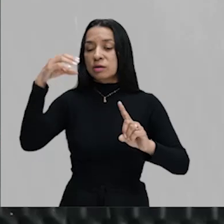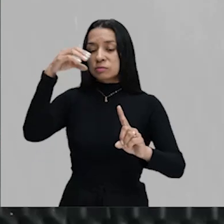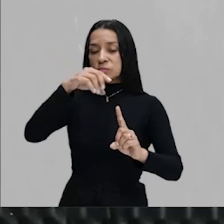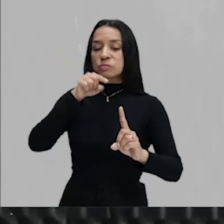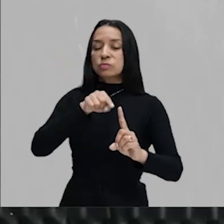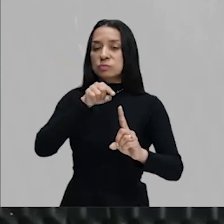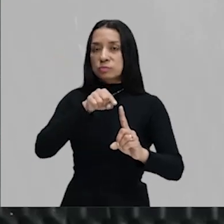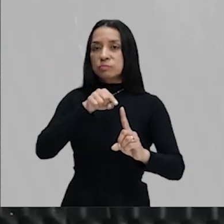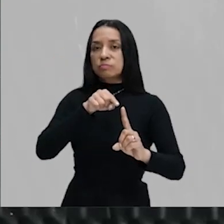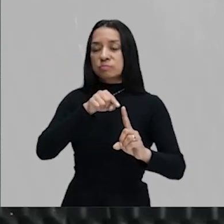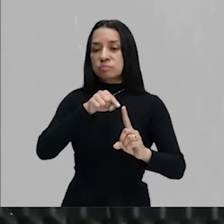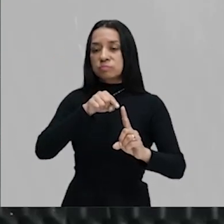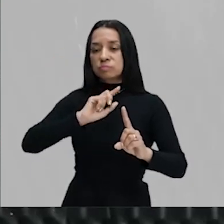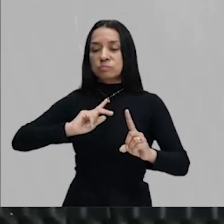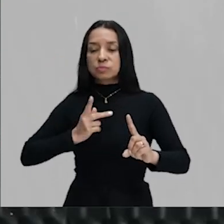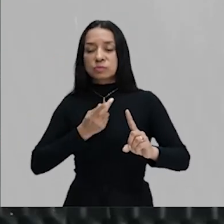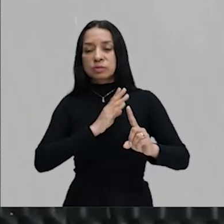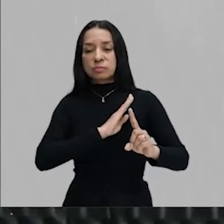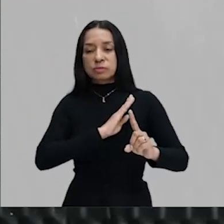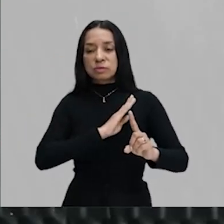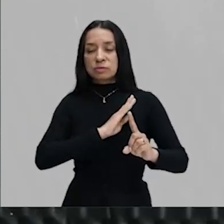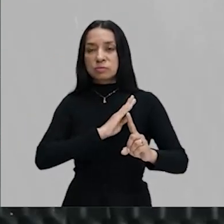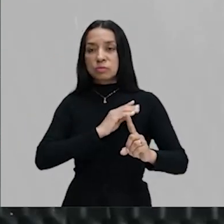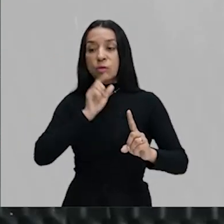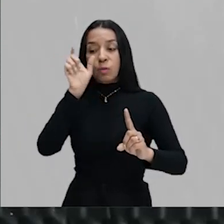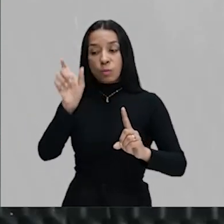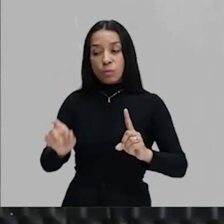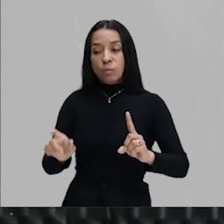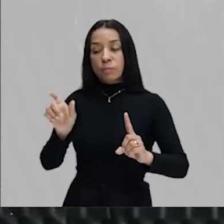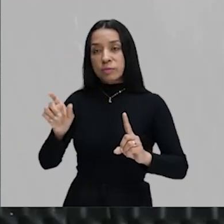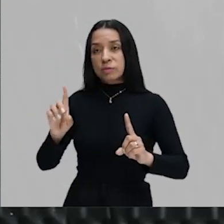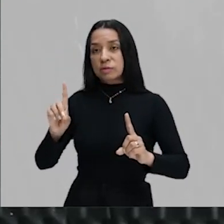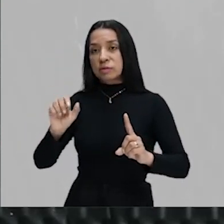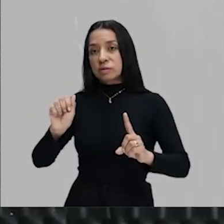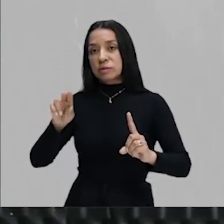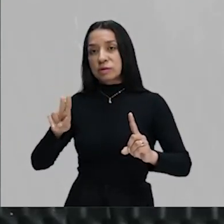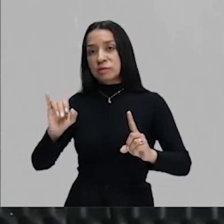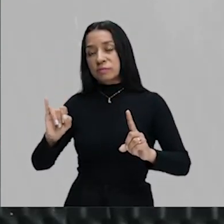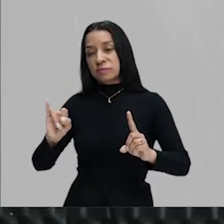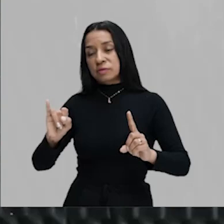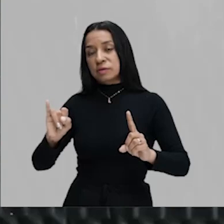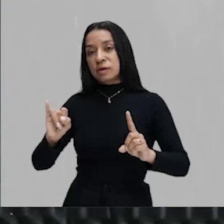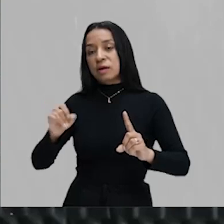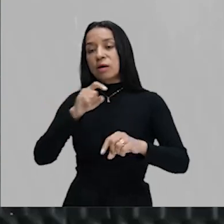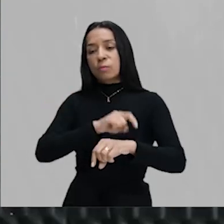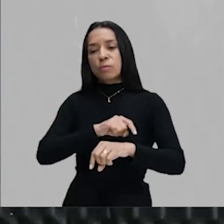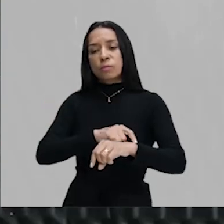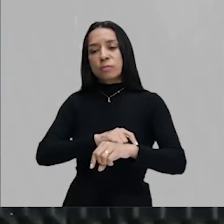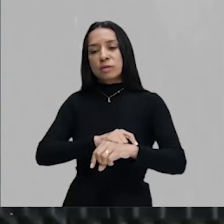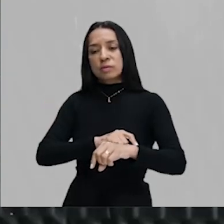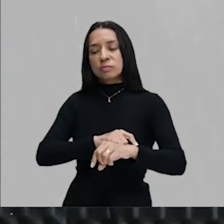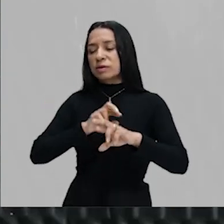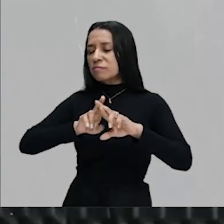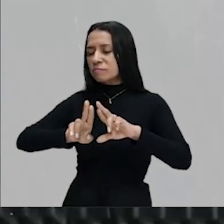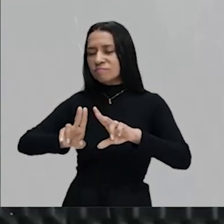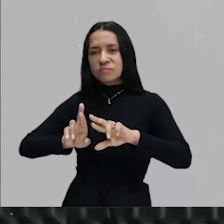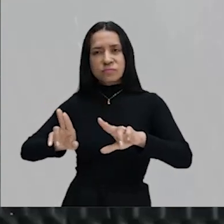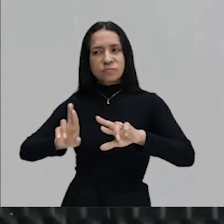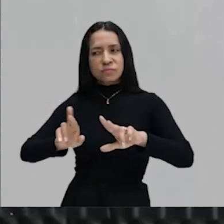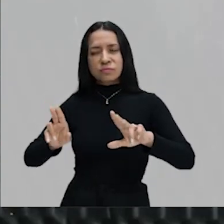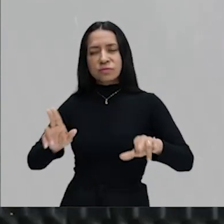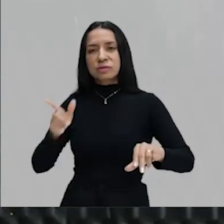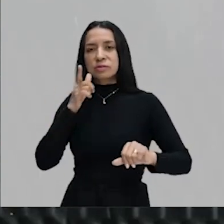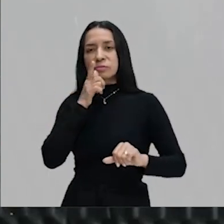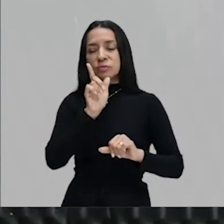hebraica. Então, Davi foi o momento onde se tem o maior número de conquistas. Observe que